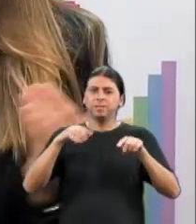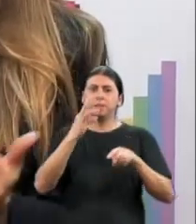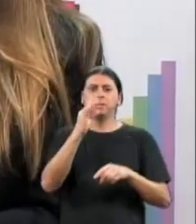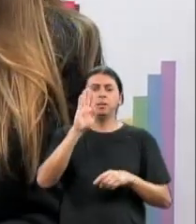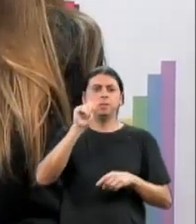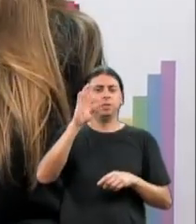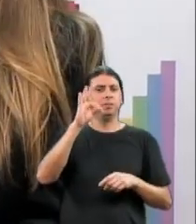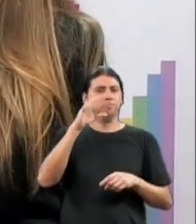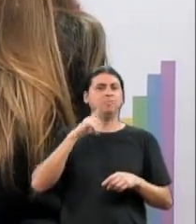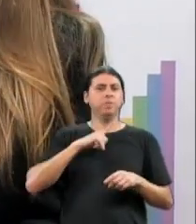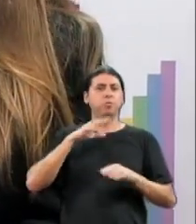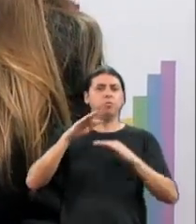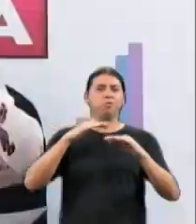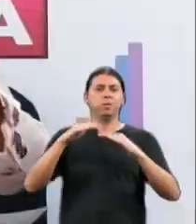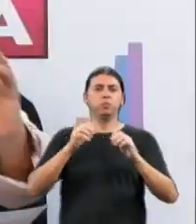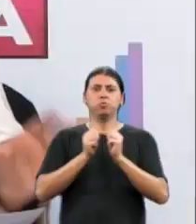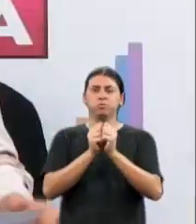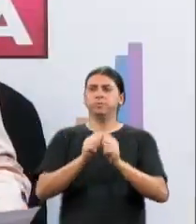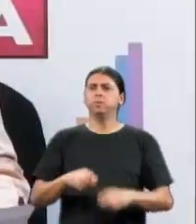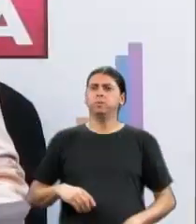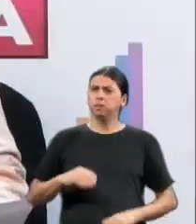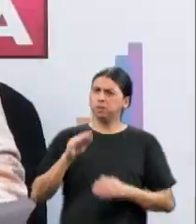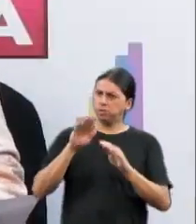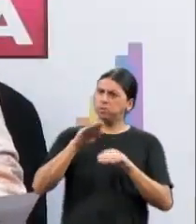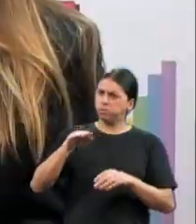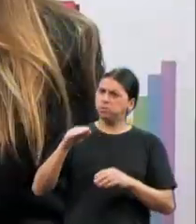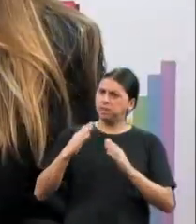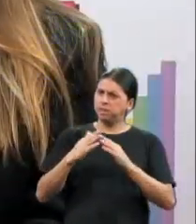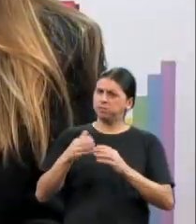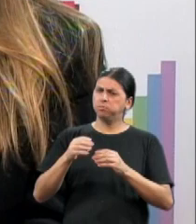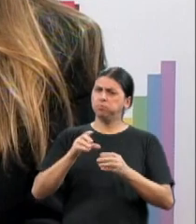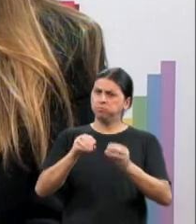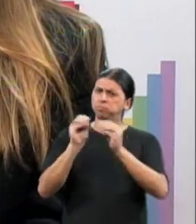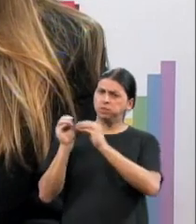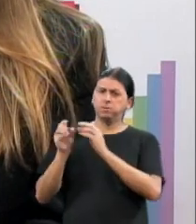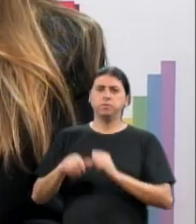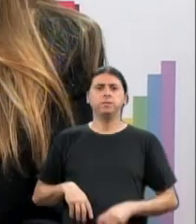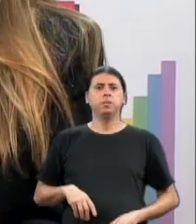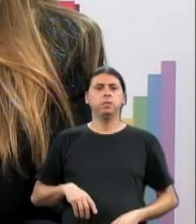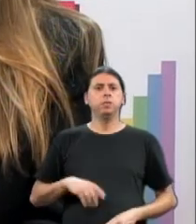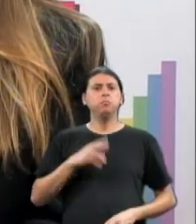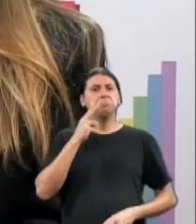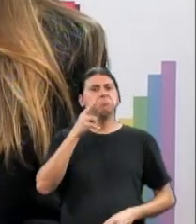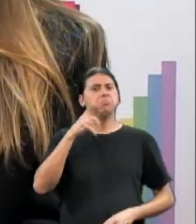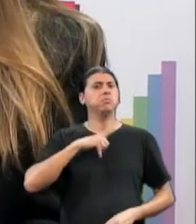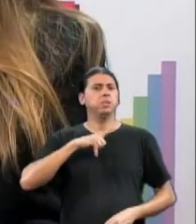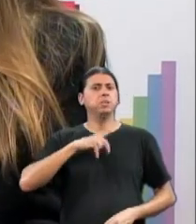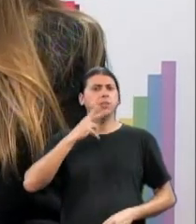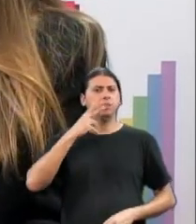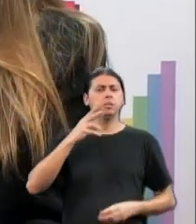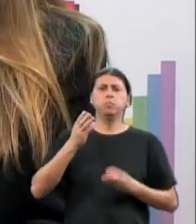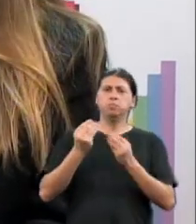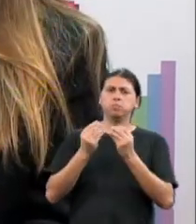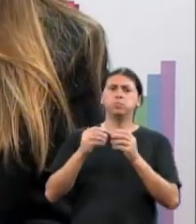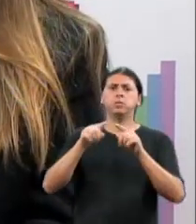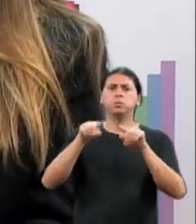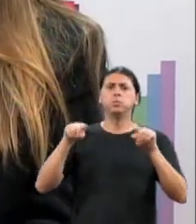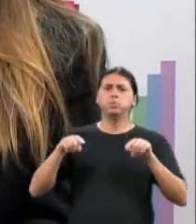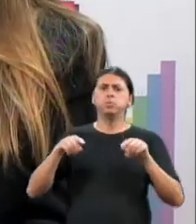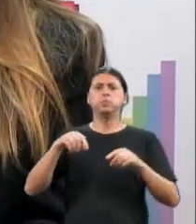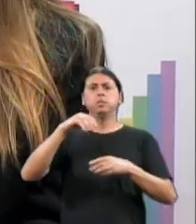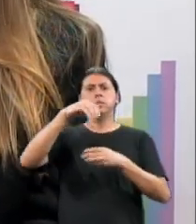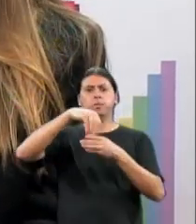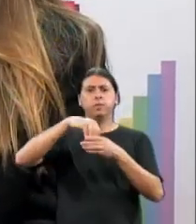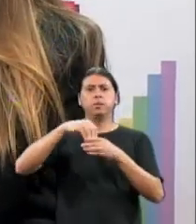nesse movimento. O aluno leva isso para casa? Pois é. A gente tem visto que esses tablets estão nas escolas,